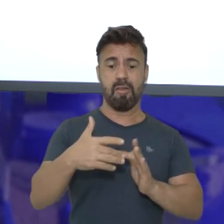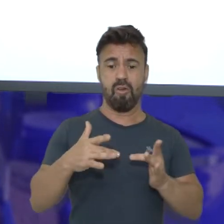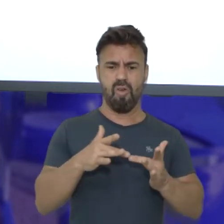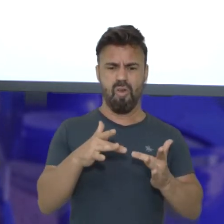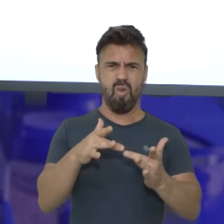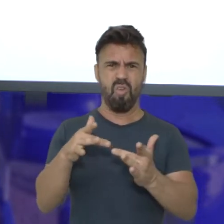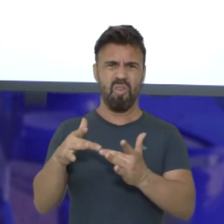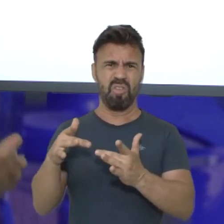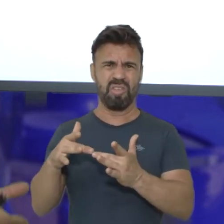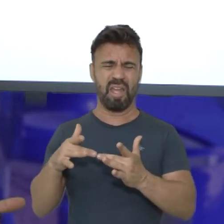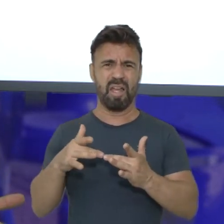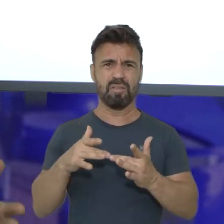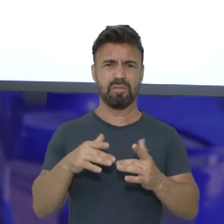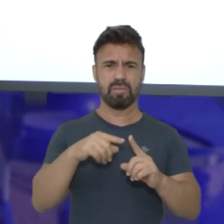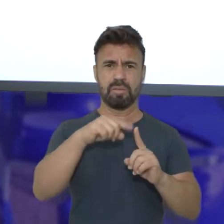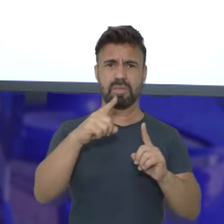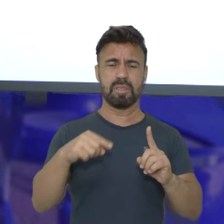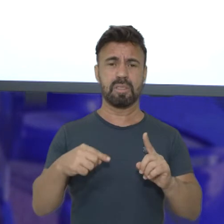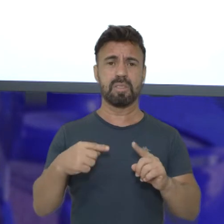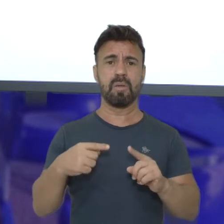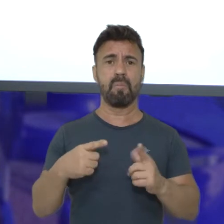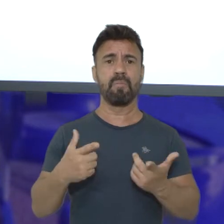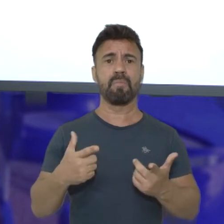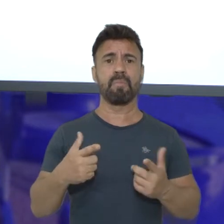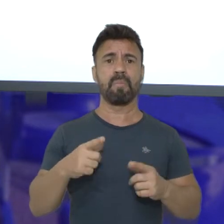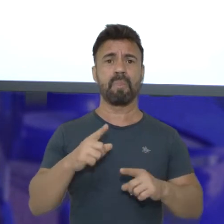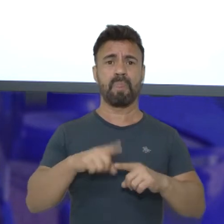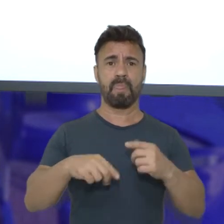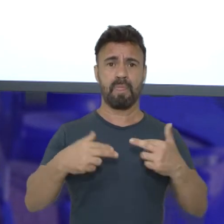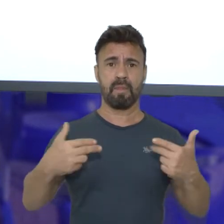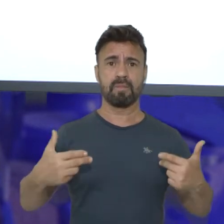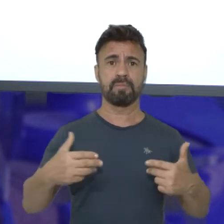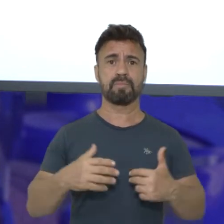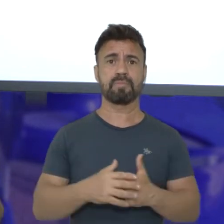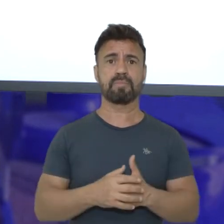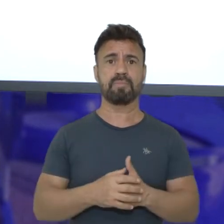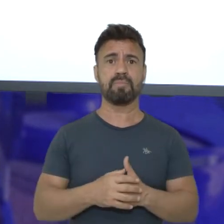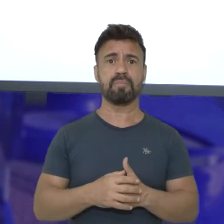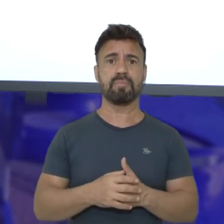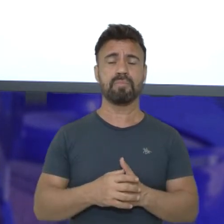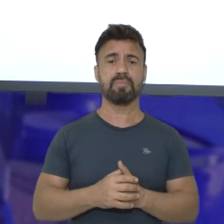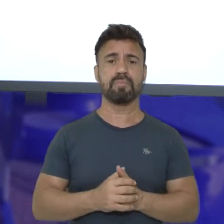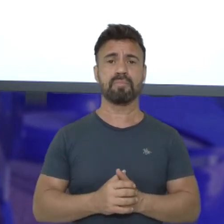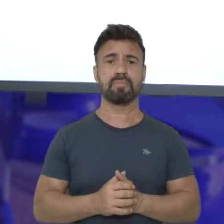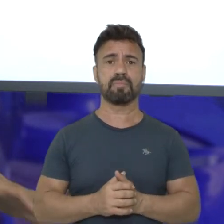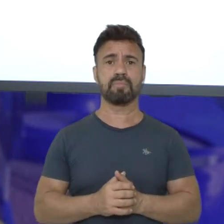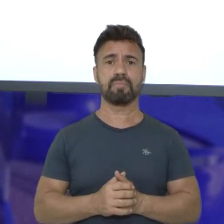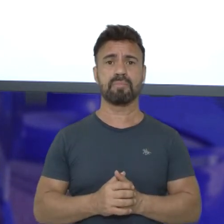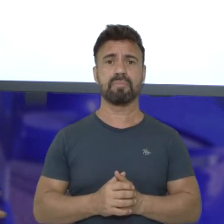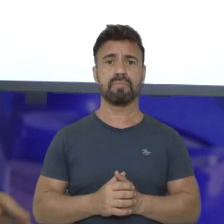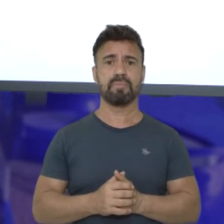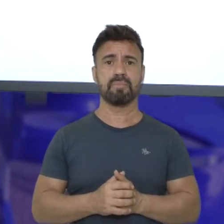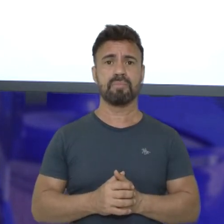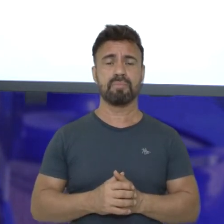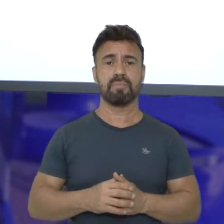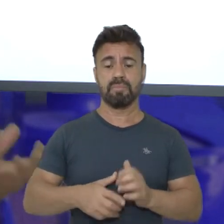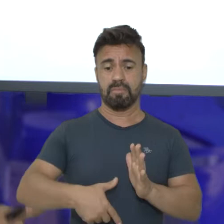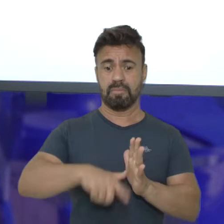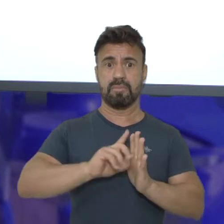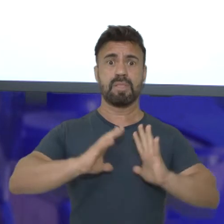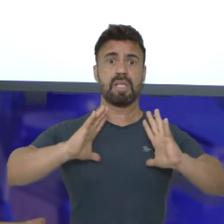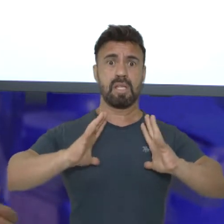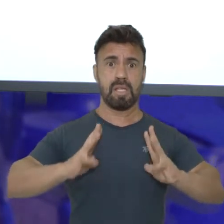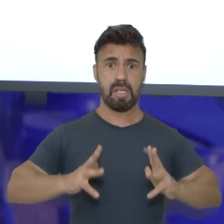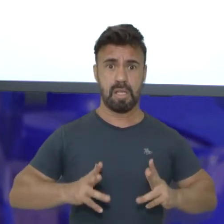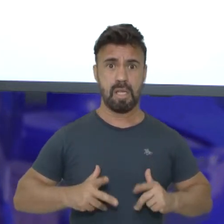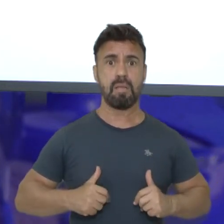contato com esse tipo de radiação por conta daquele aparelho aquele instrumento que foi esterilizado com